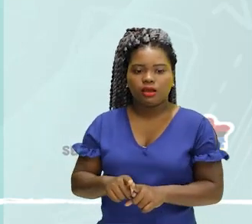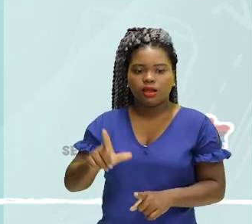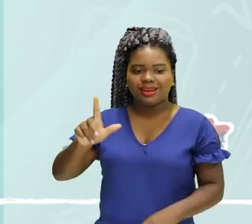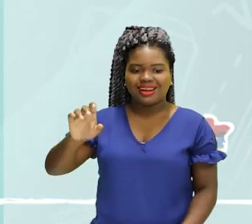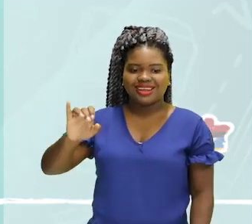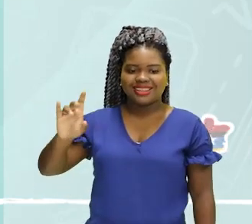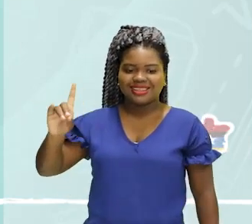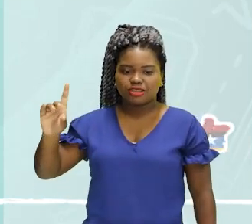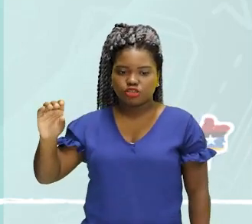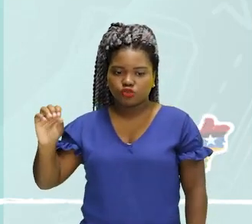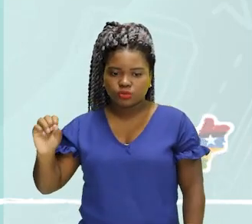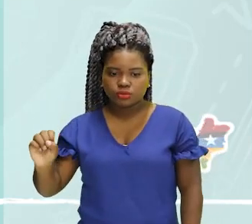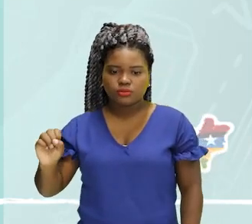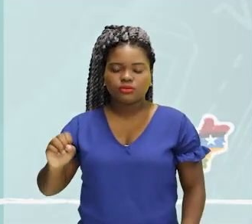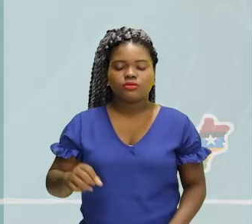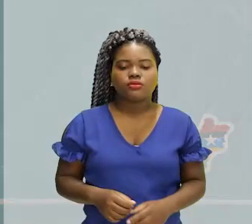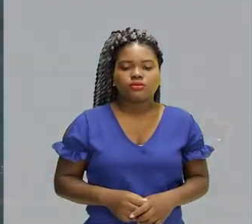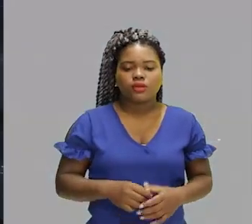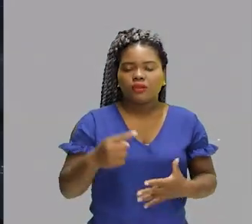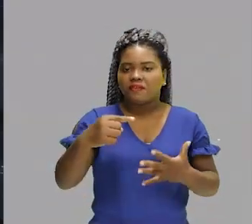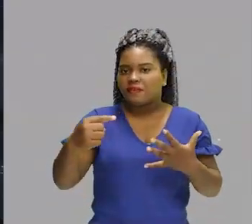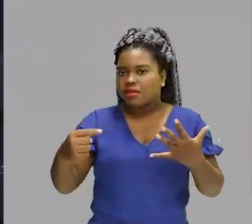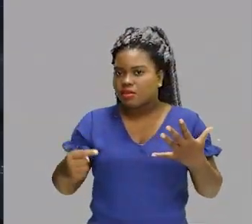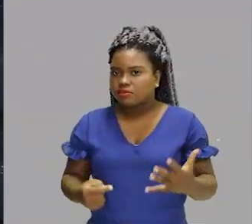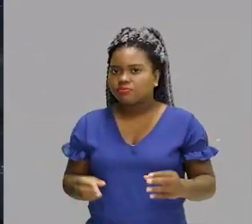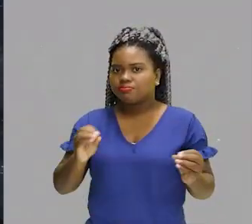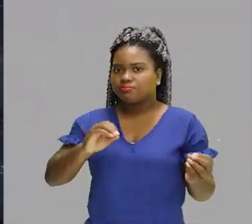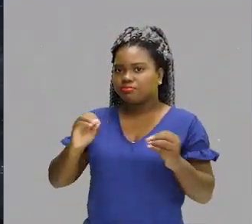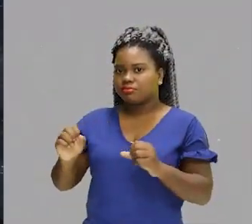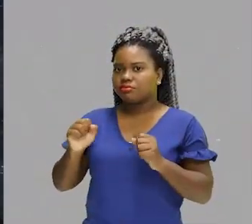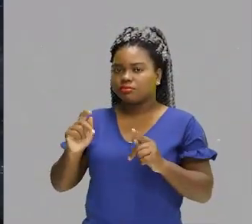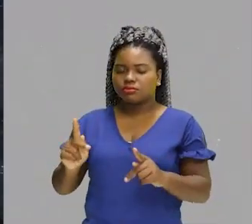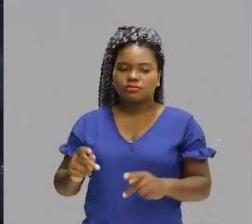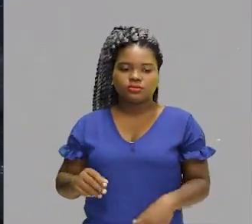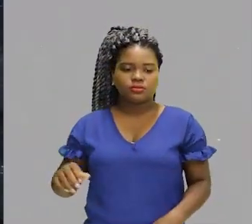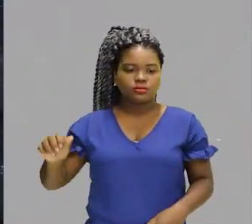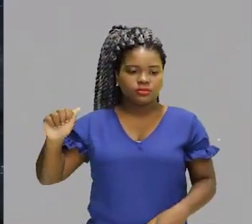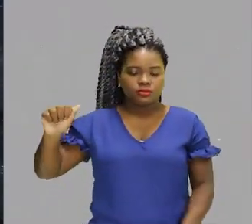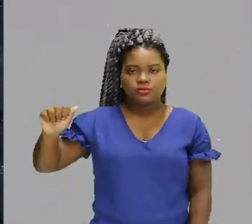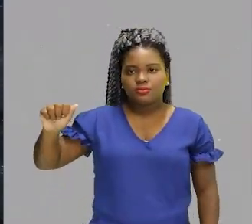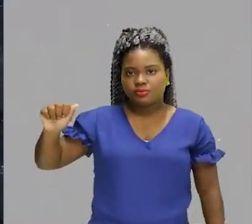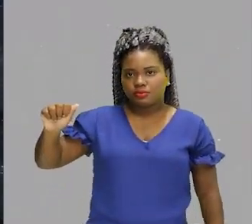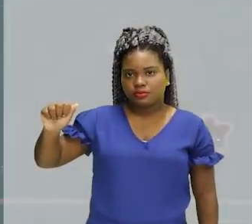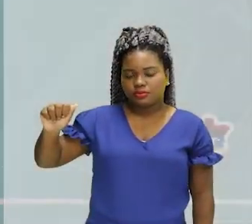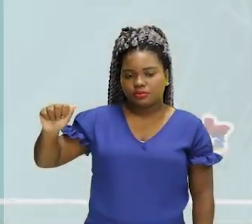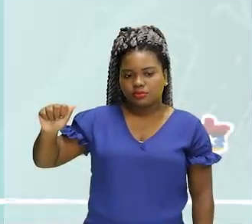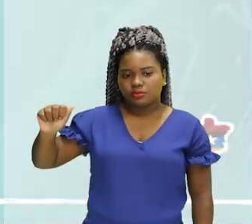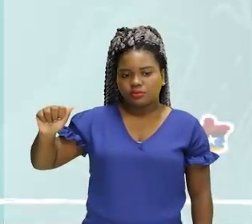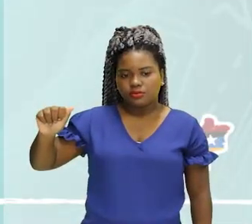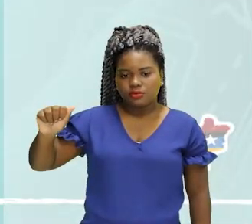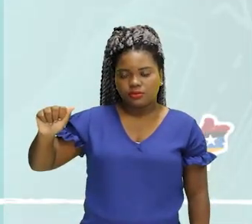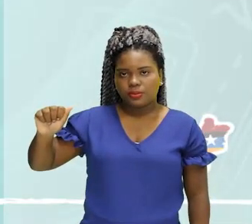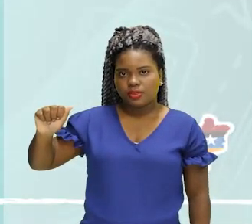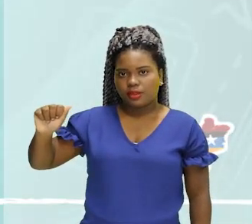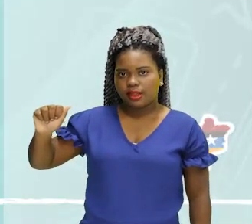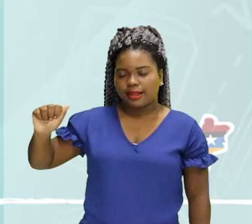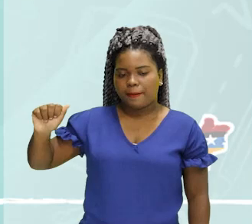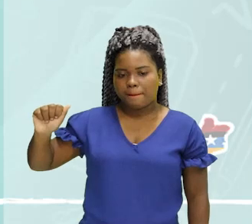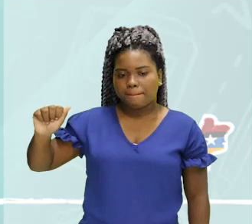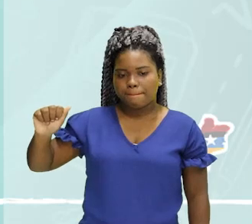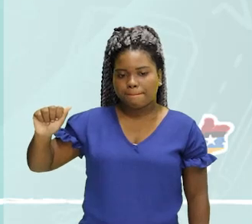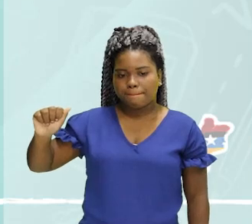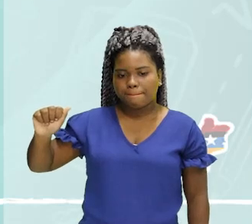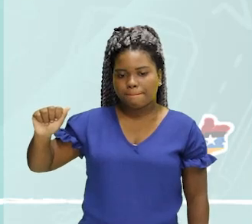2 anos escreviéndole. E eu tenho aqui as alternativas. Camila, alguma coisa, 10